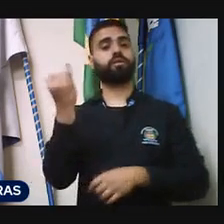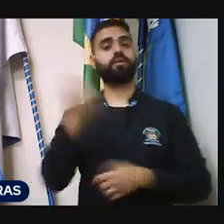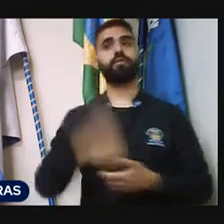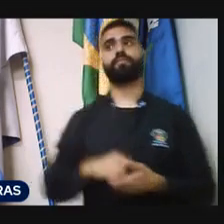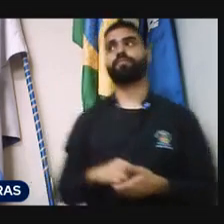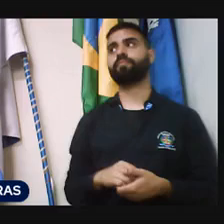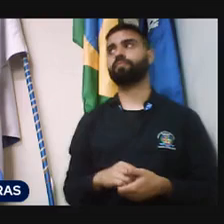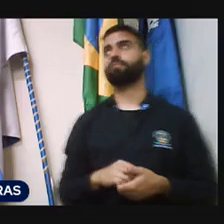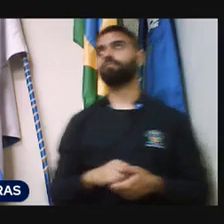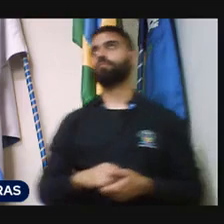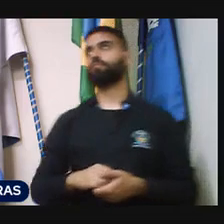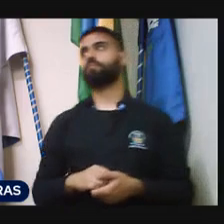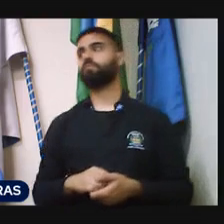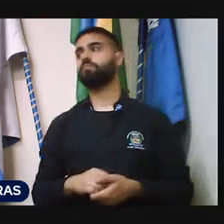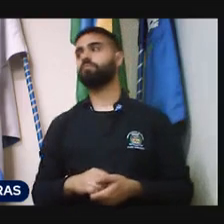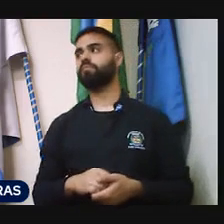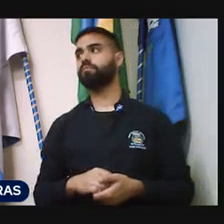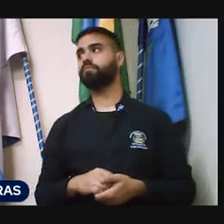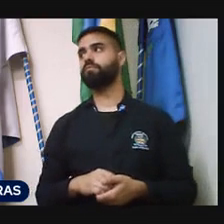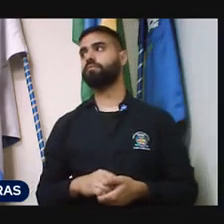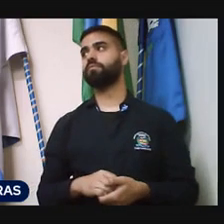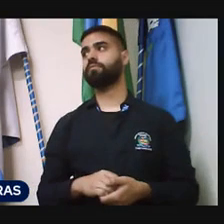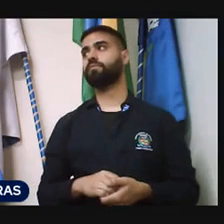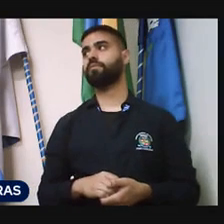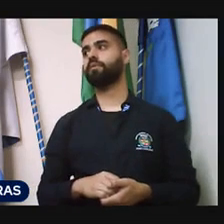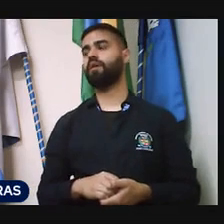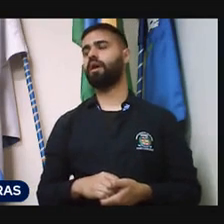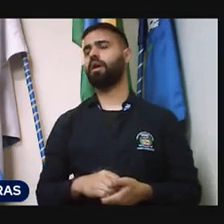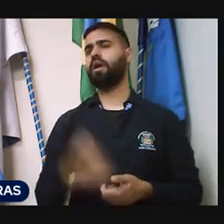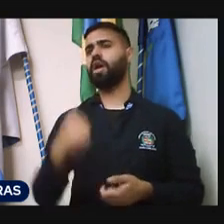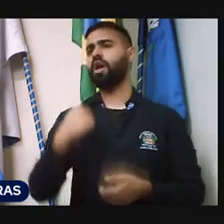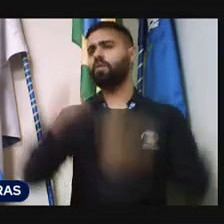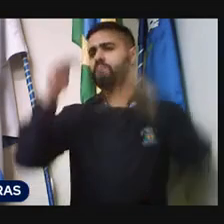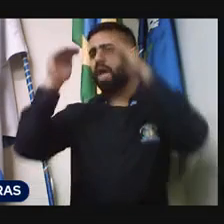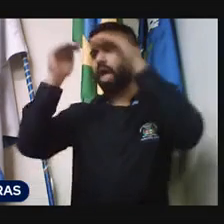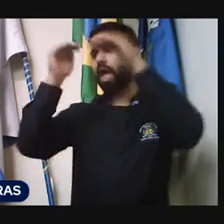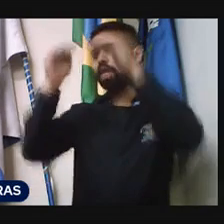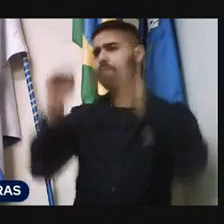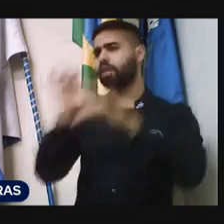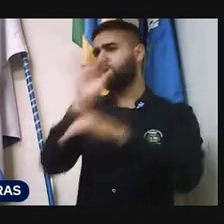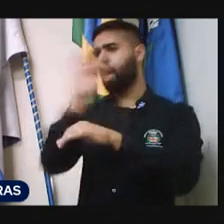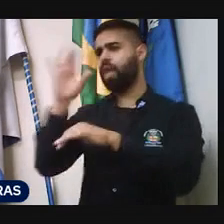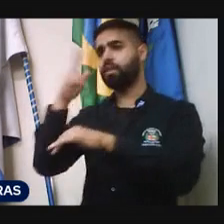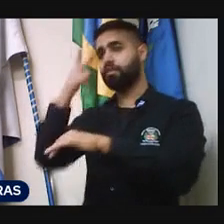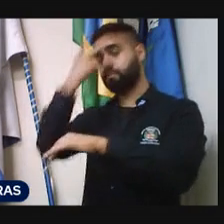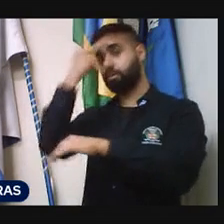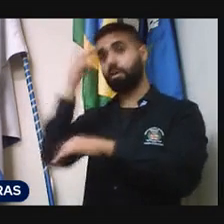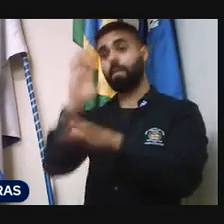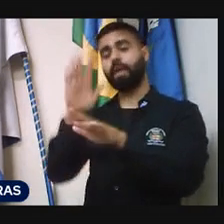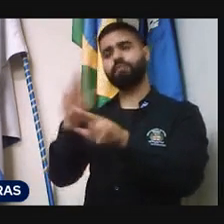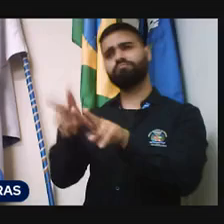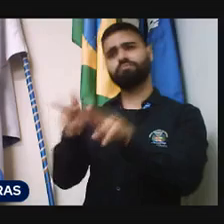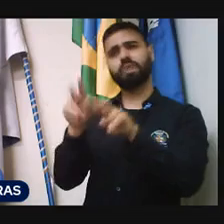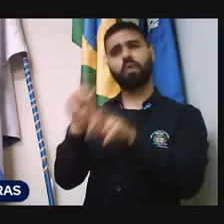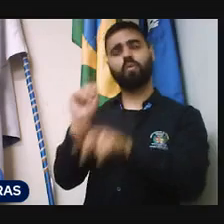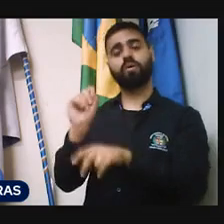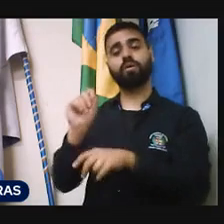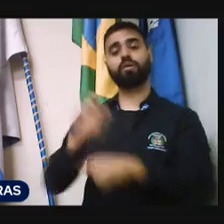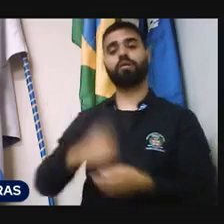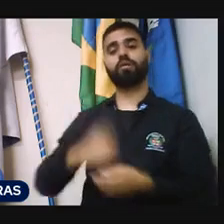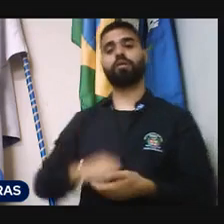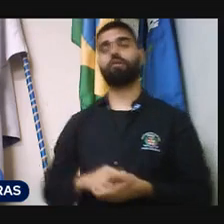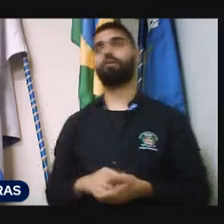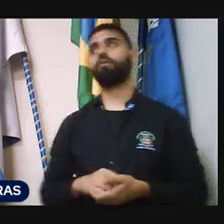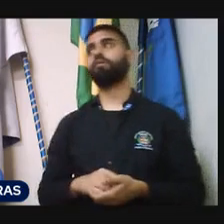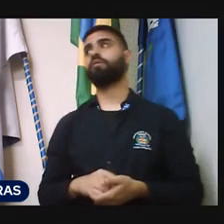a respeito cada gestor é mas vejo que você não pode